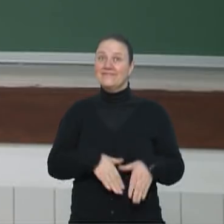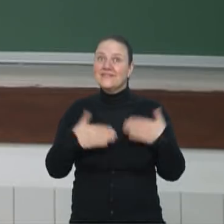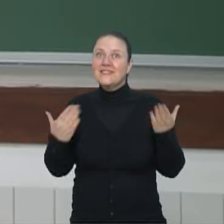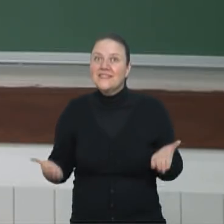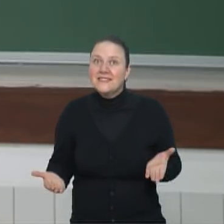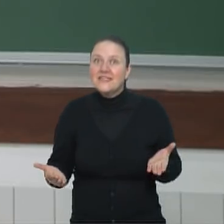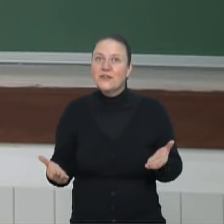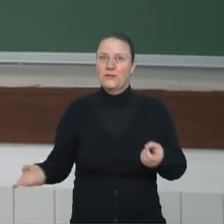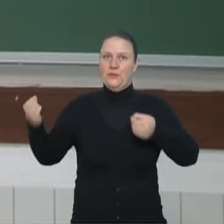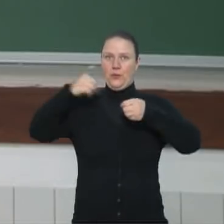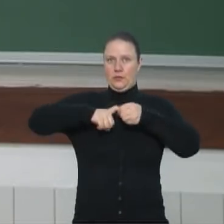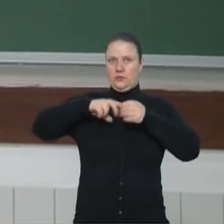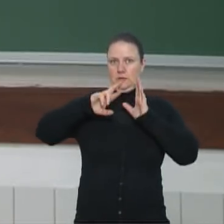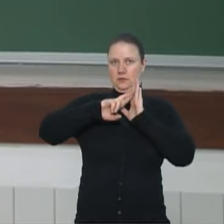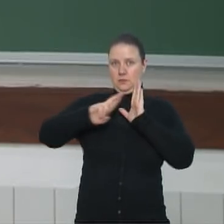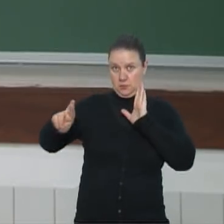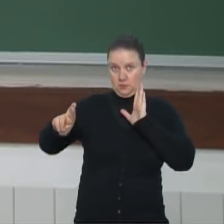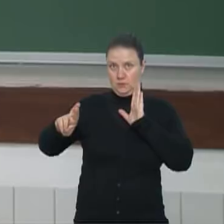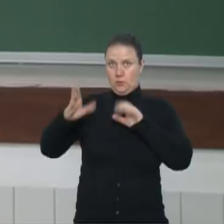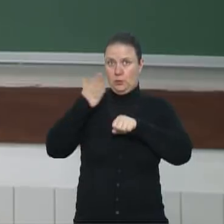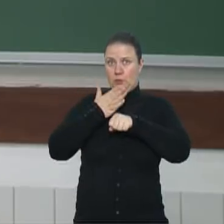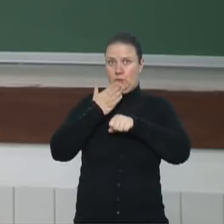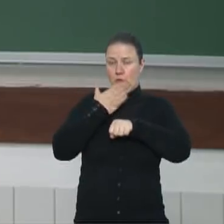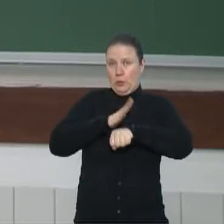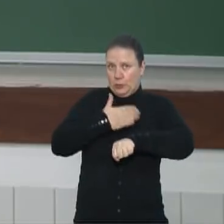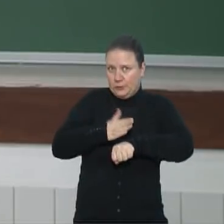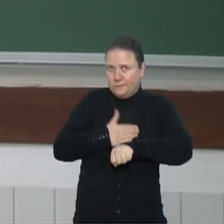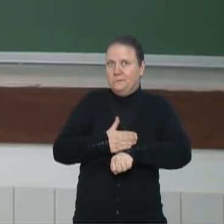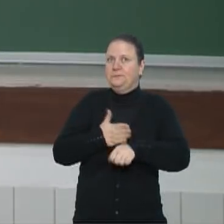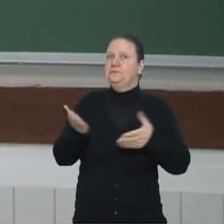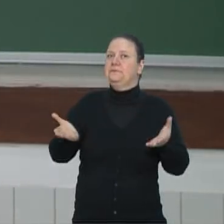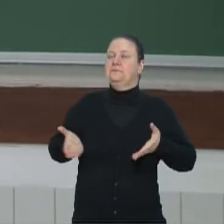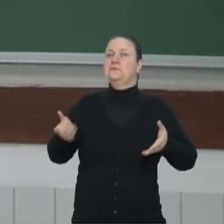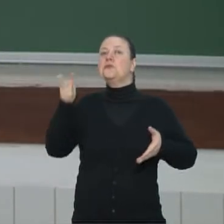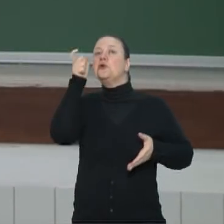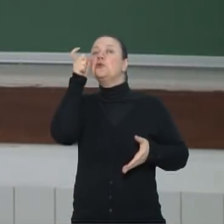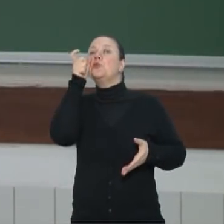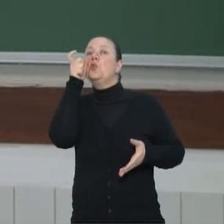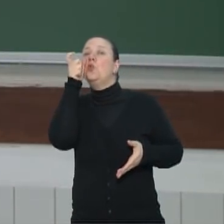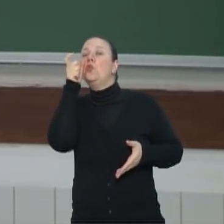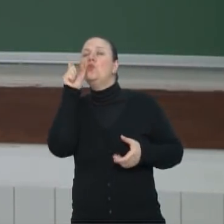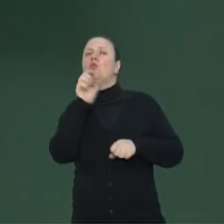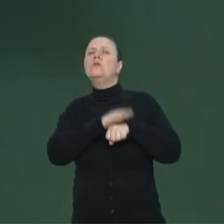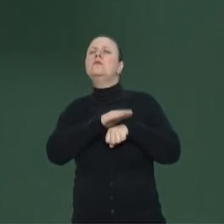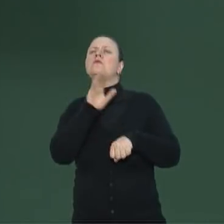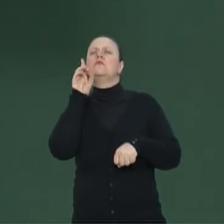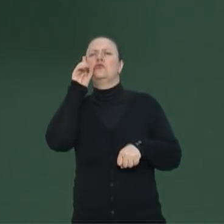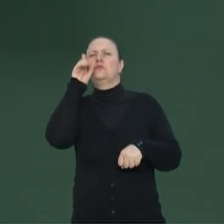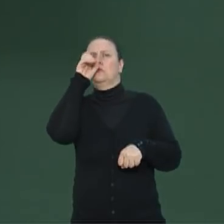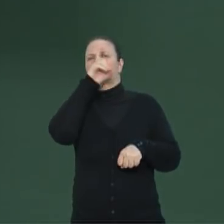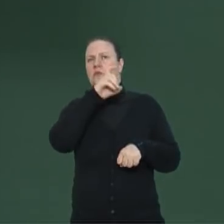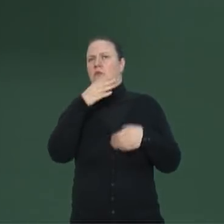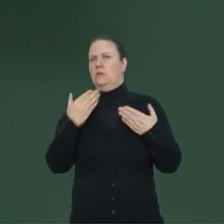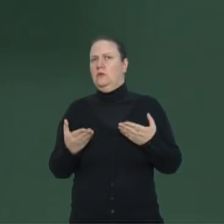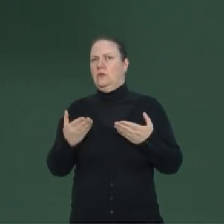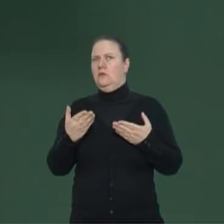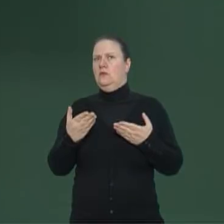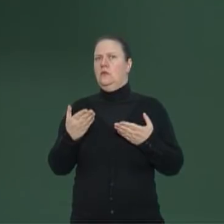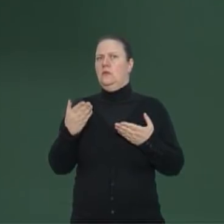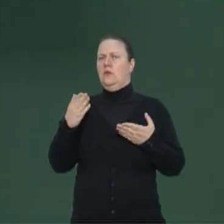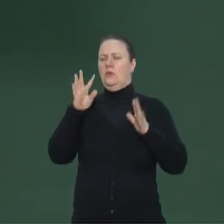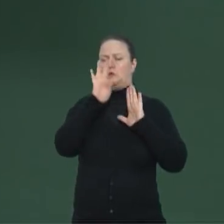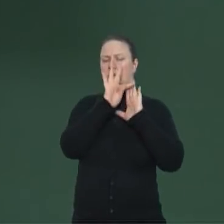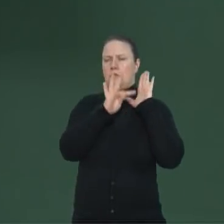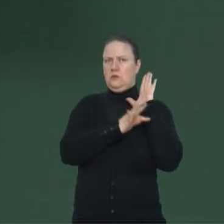Então, pessoal, voltando com a solução desse problema, né? Veja, o difícil aqui é você traduzir esse texto